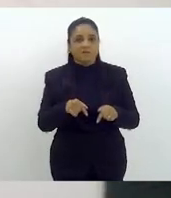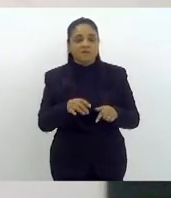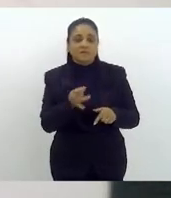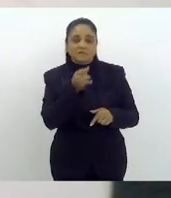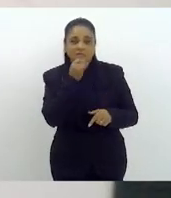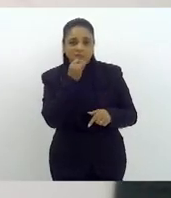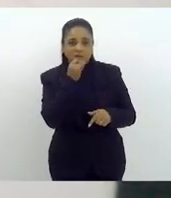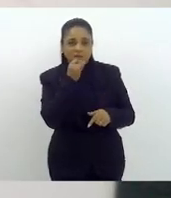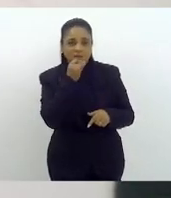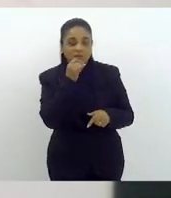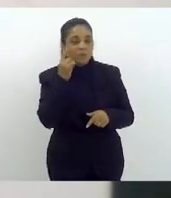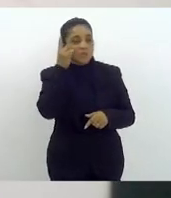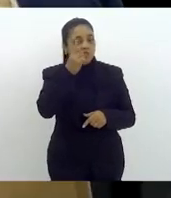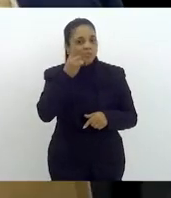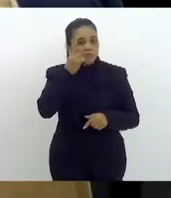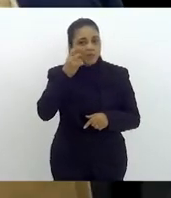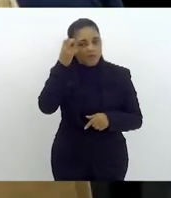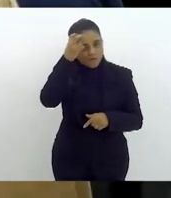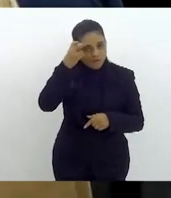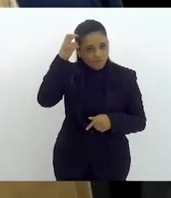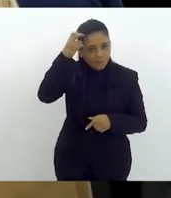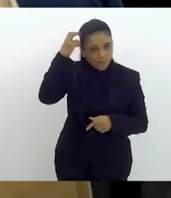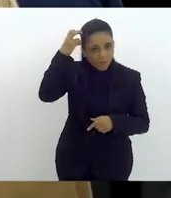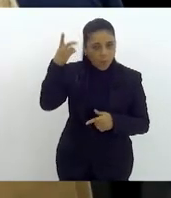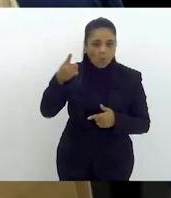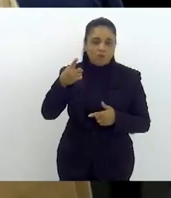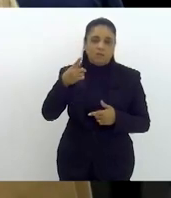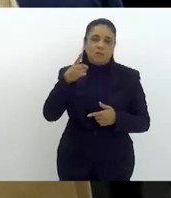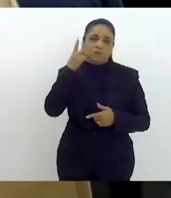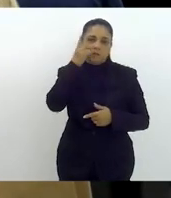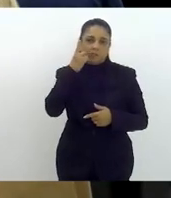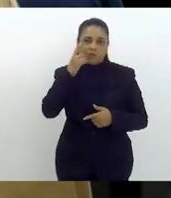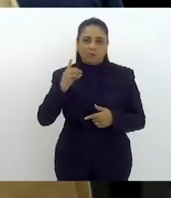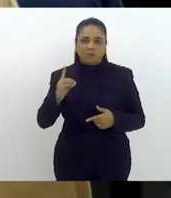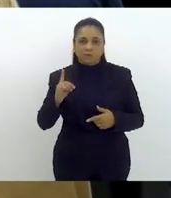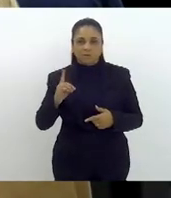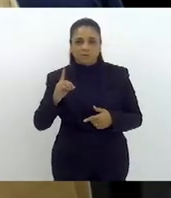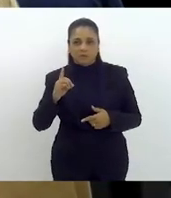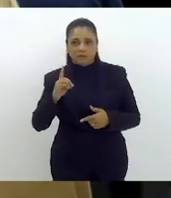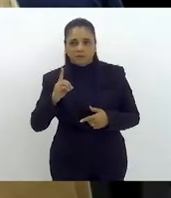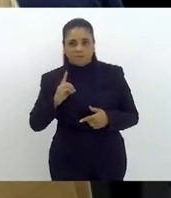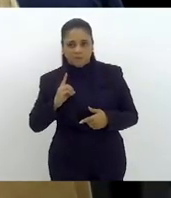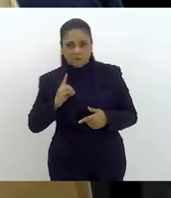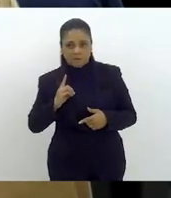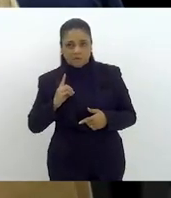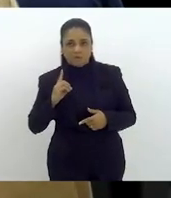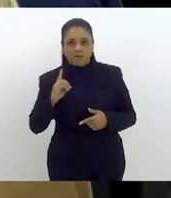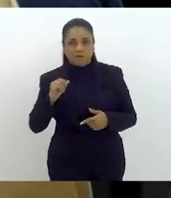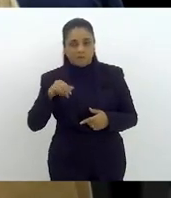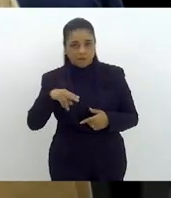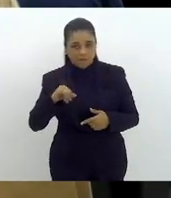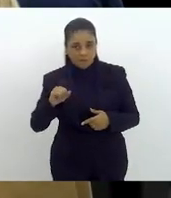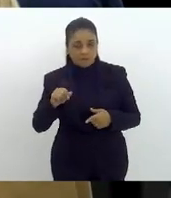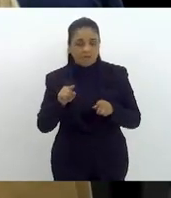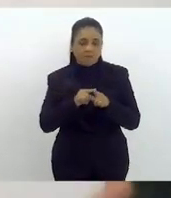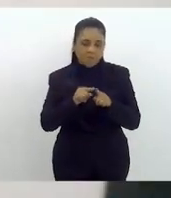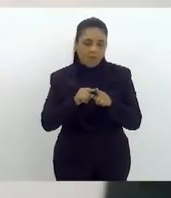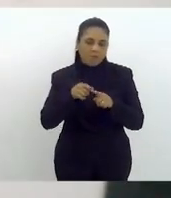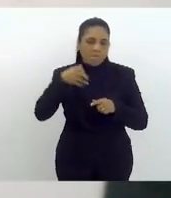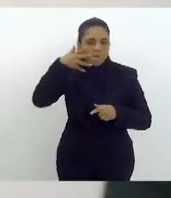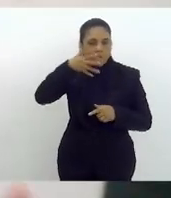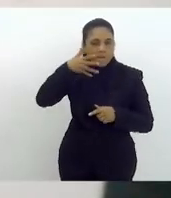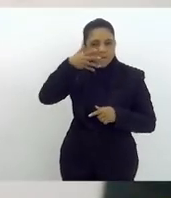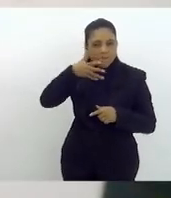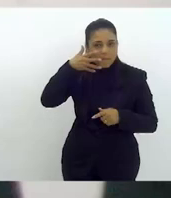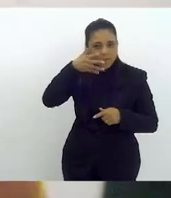o próprio deputada Verônica deputada Dani que tem um ímpeto de fala que eu não carrego